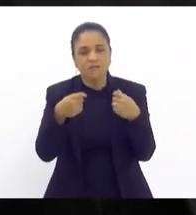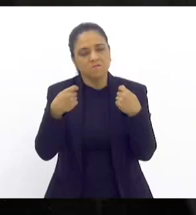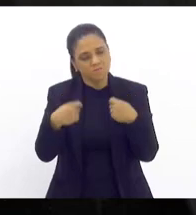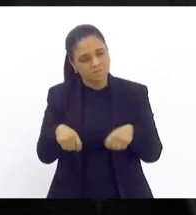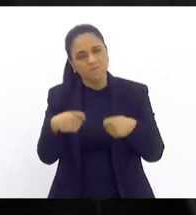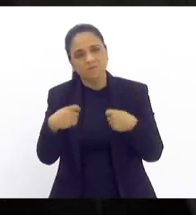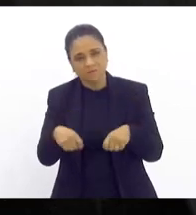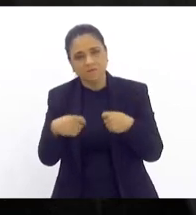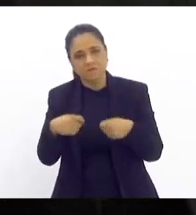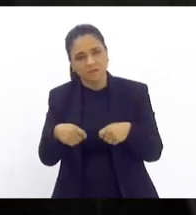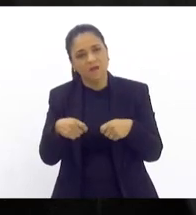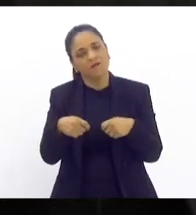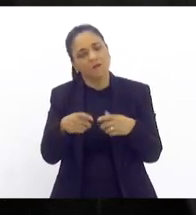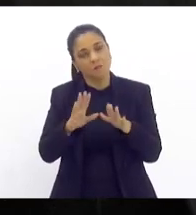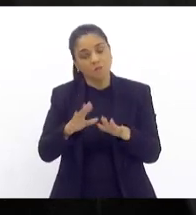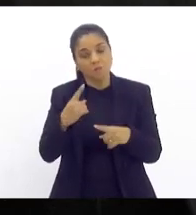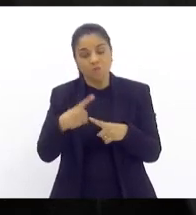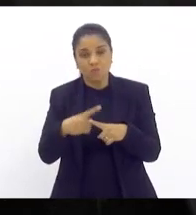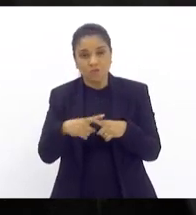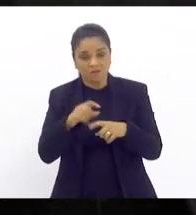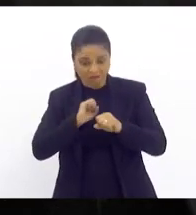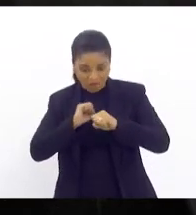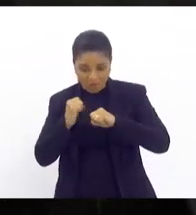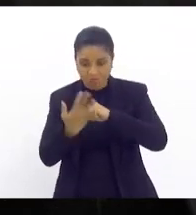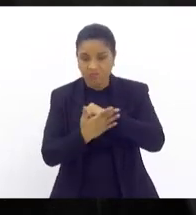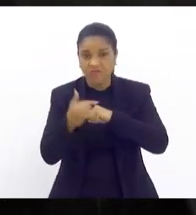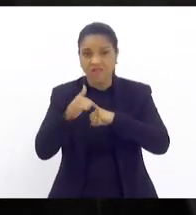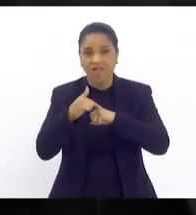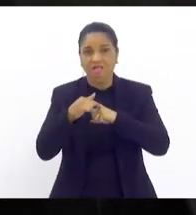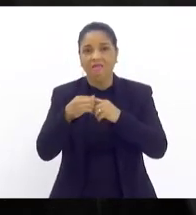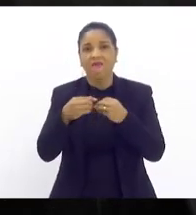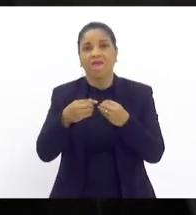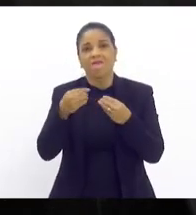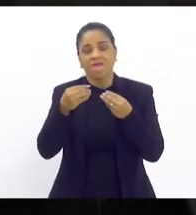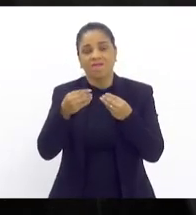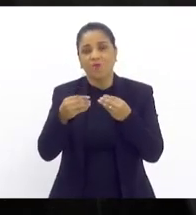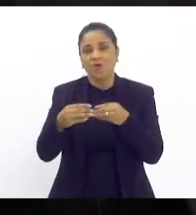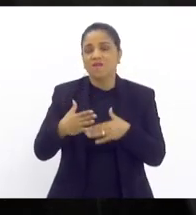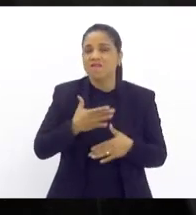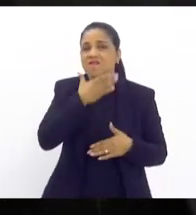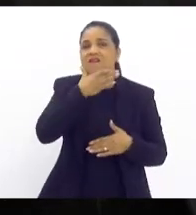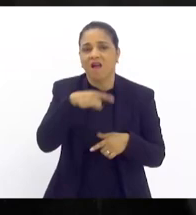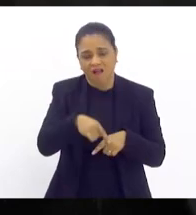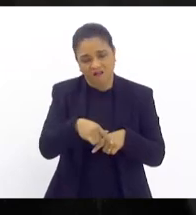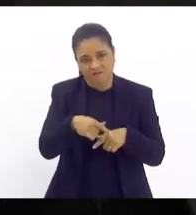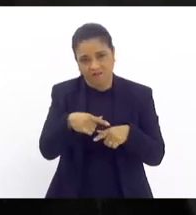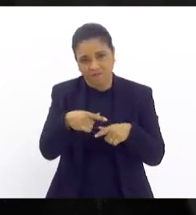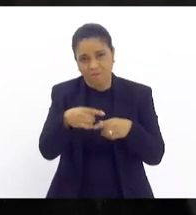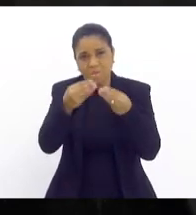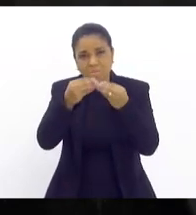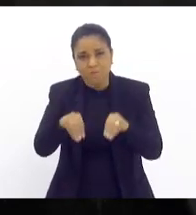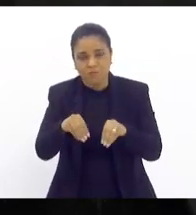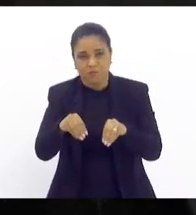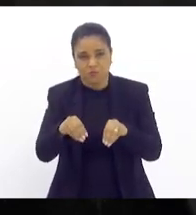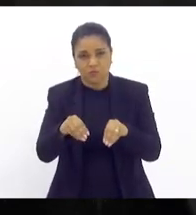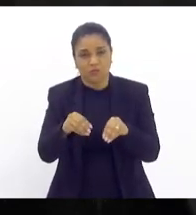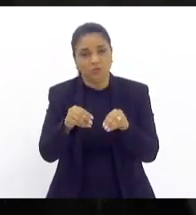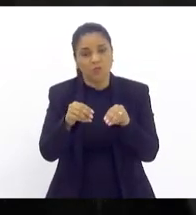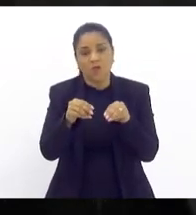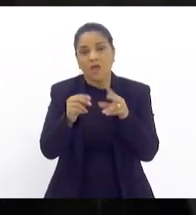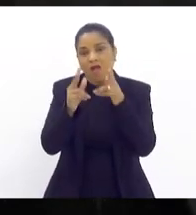com a pandemia ela se agravou muito mais e isso não deixa de ser diferente com os